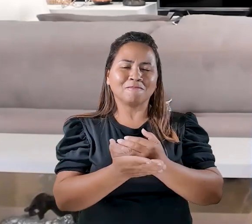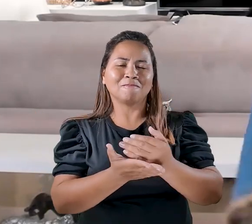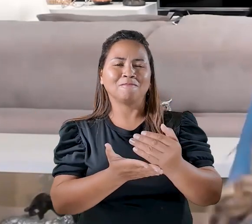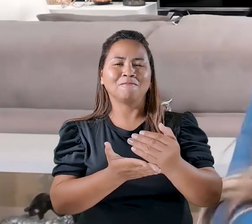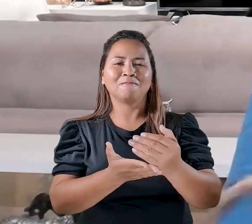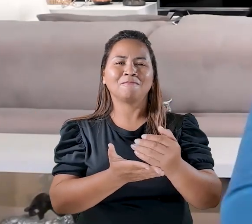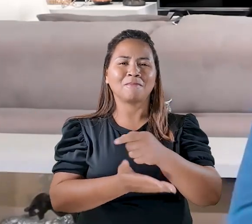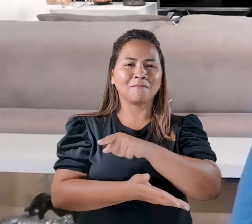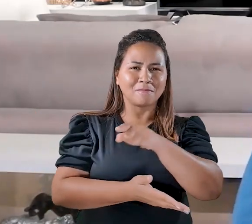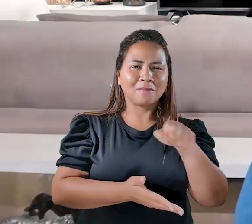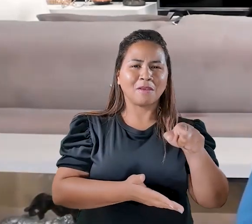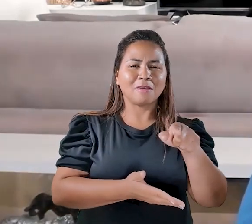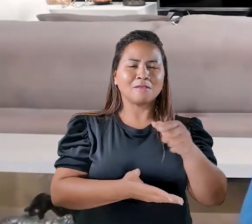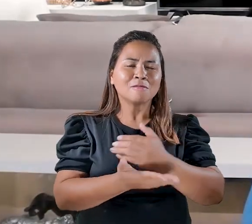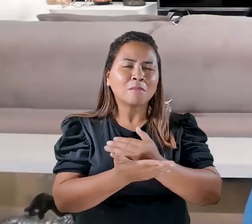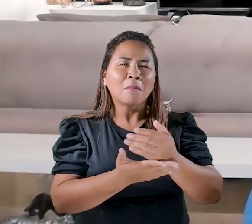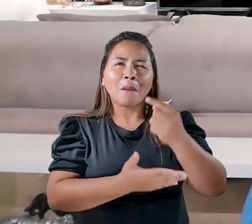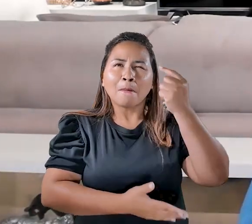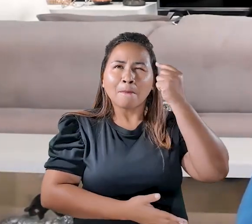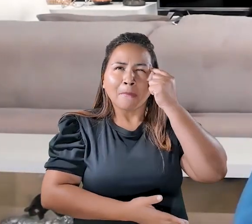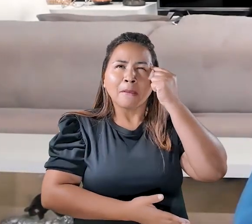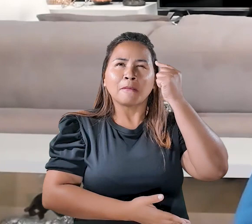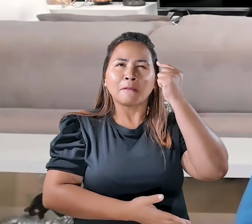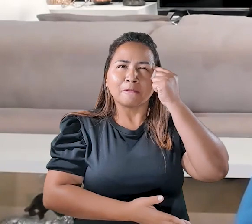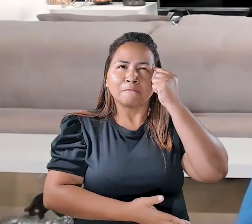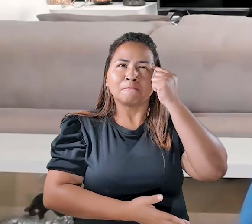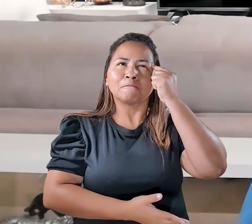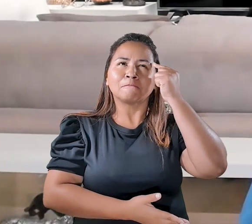você quer realizar.